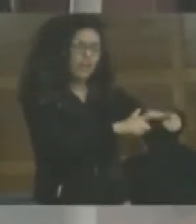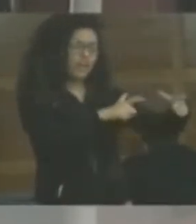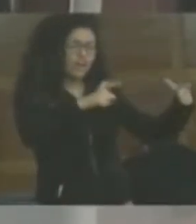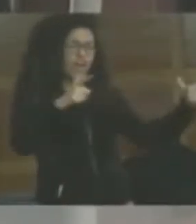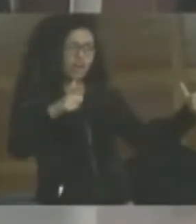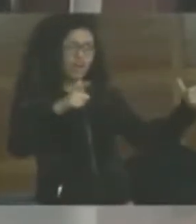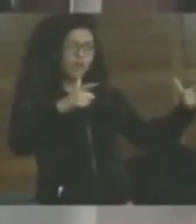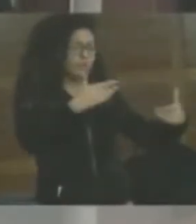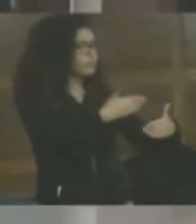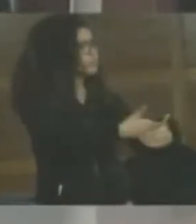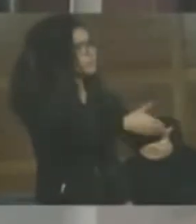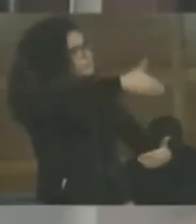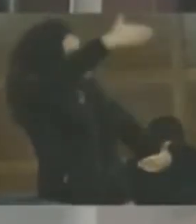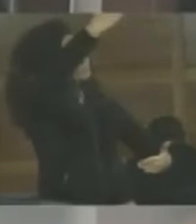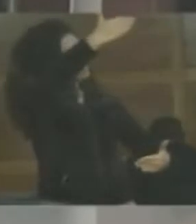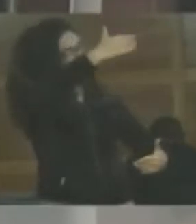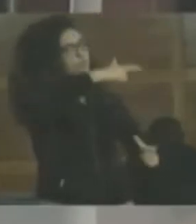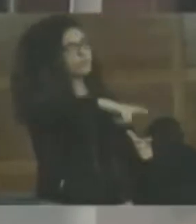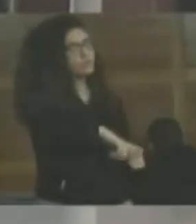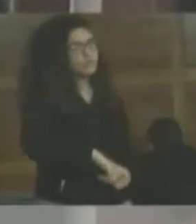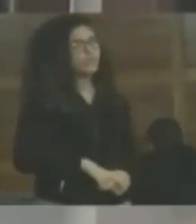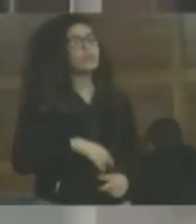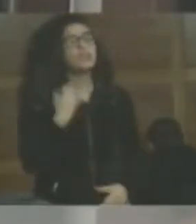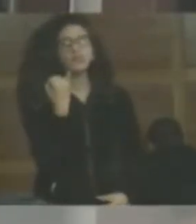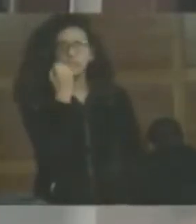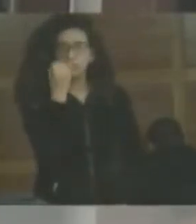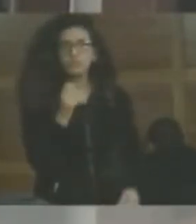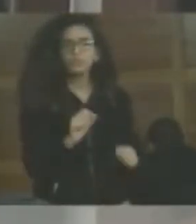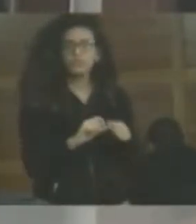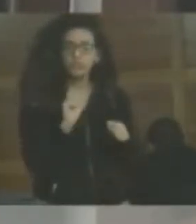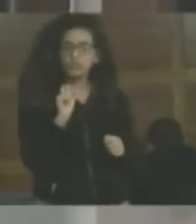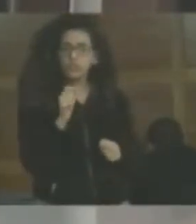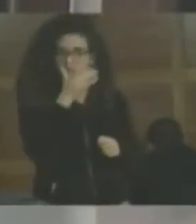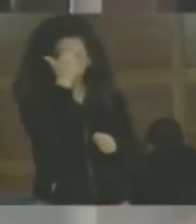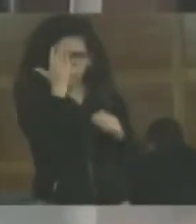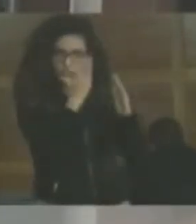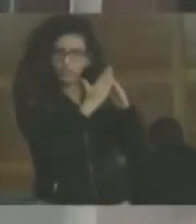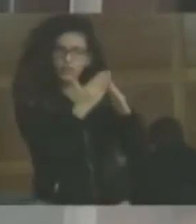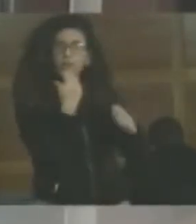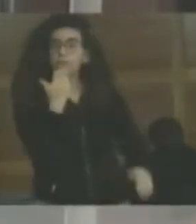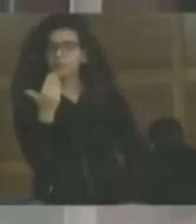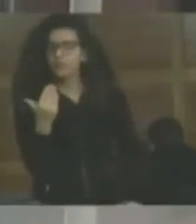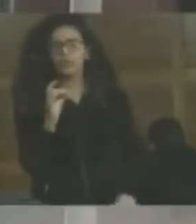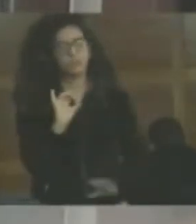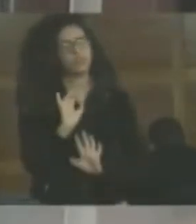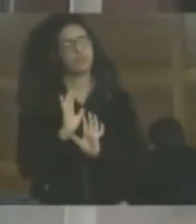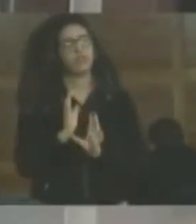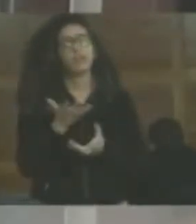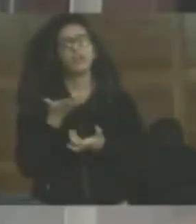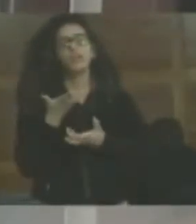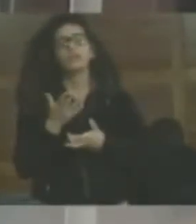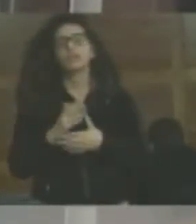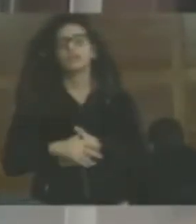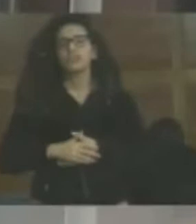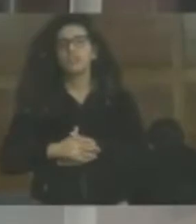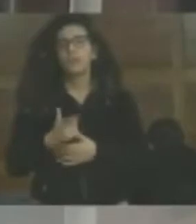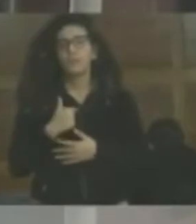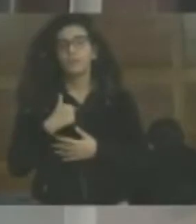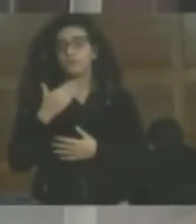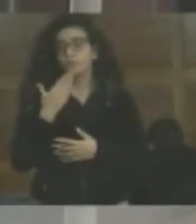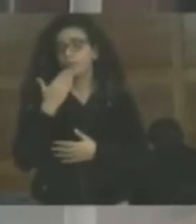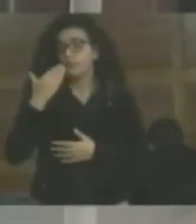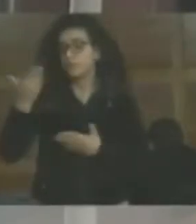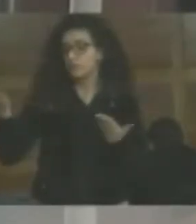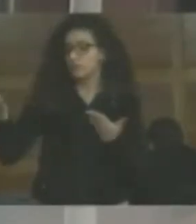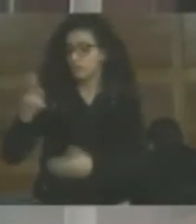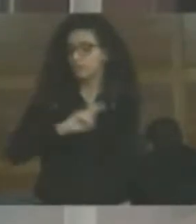é importante fazer o que os moradores estão pedindo. Então, essas são as minhas palavras, quero aqui, eu estou subindo hoje, senhor presidente,